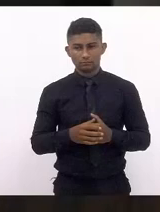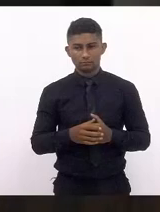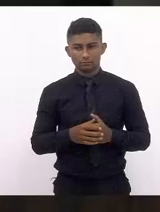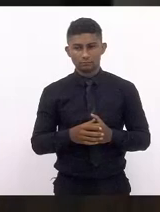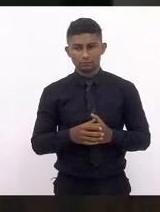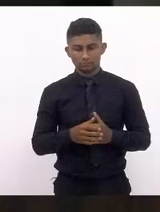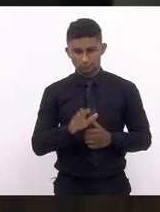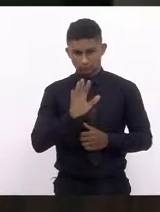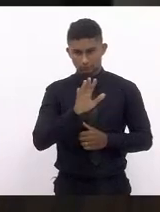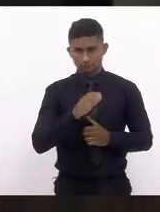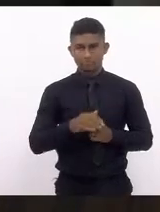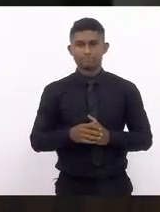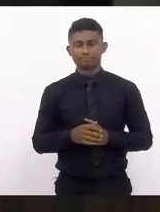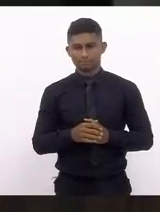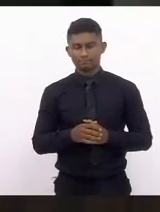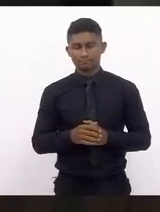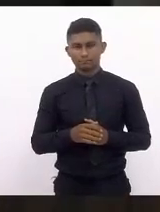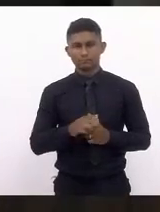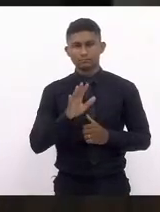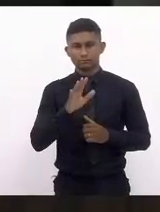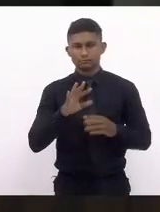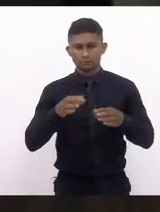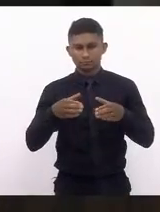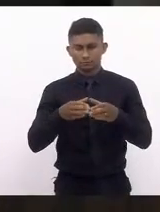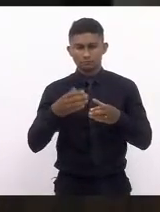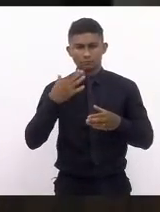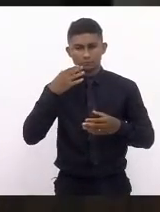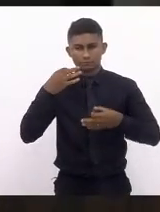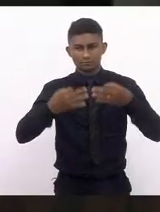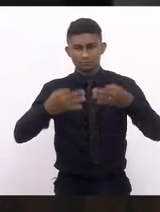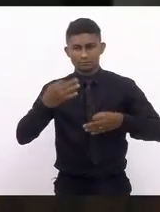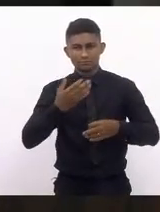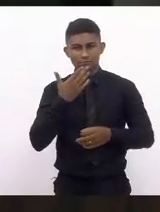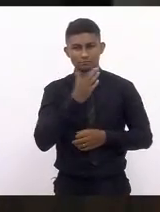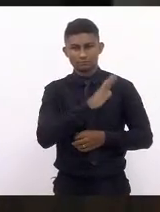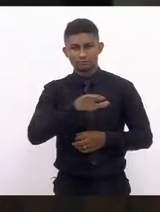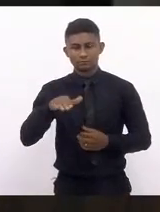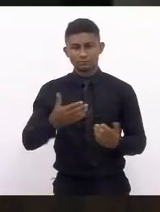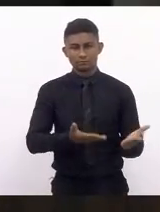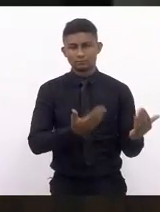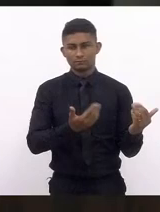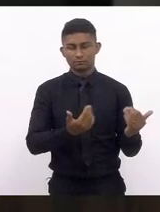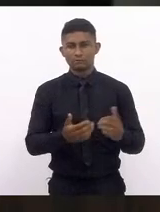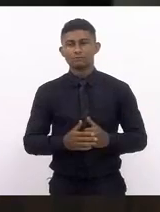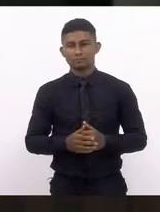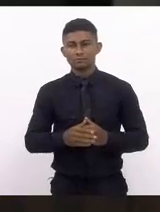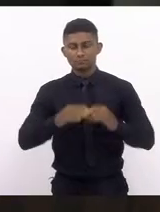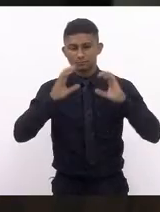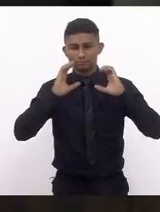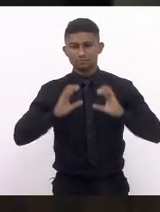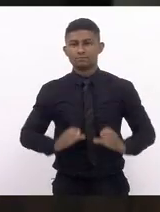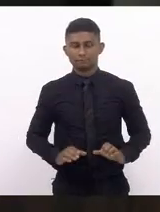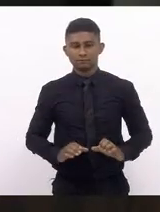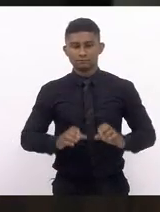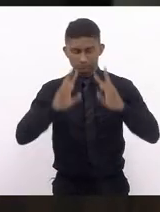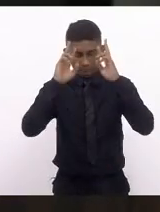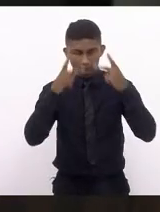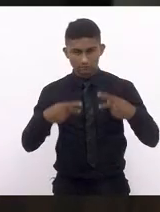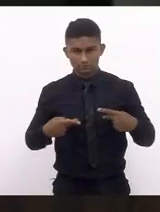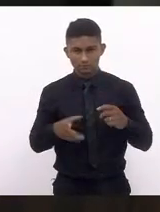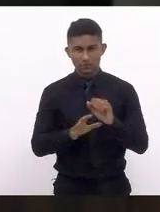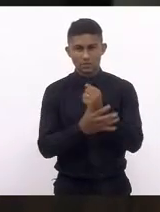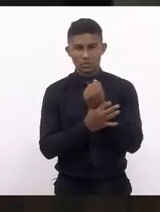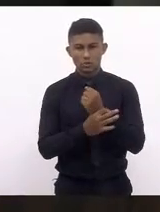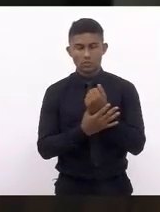eu gostei disso abrasão com está Justiça A segunda que adolescente devedores escadaria humanos e cidadania Segurança